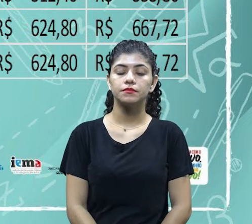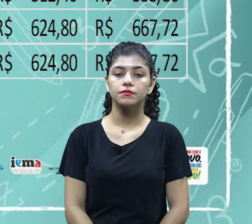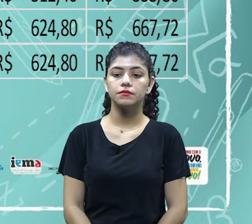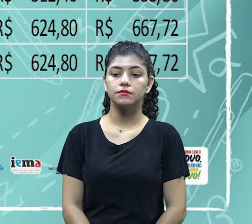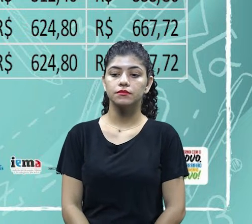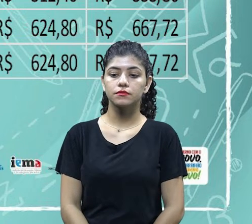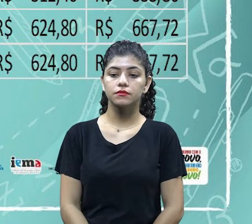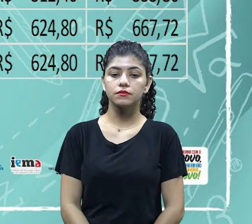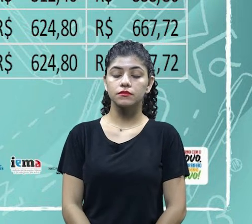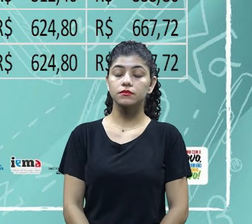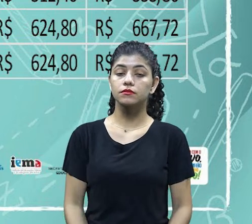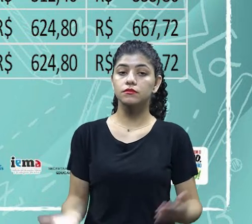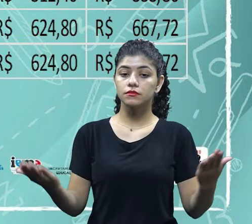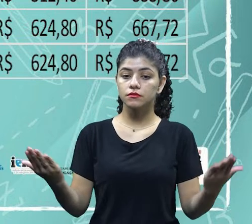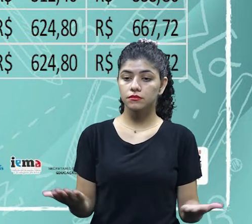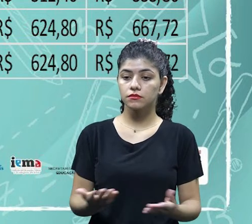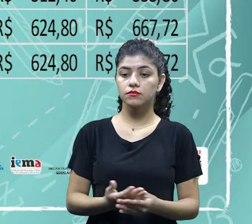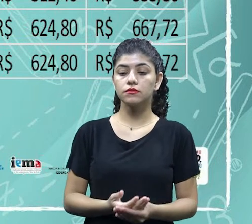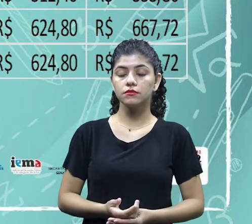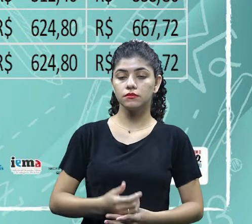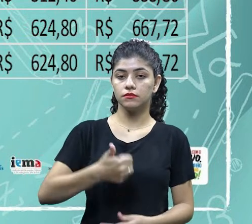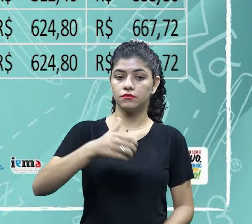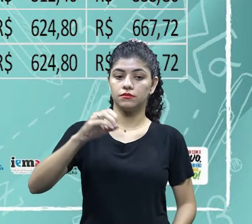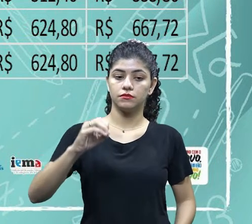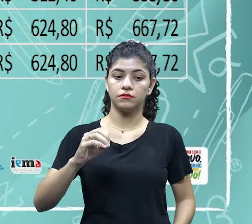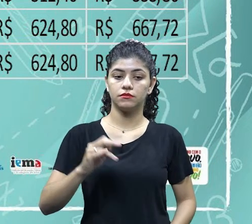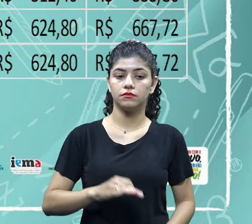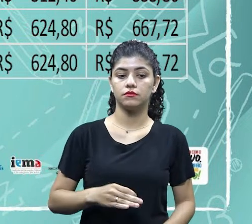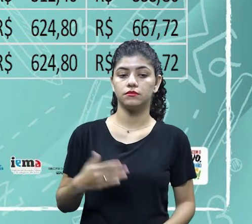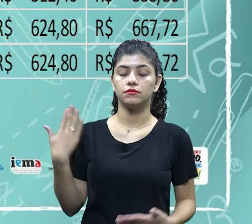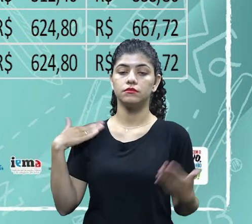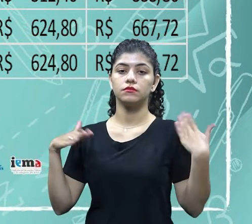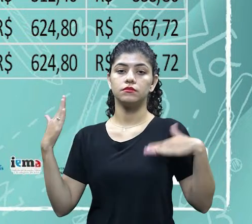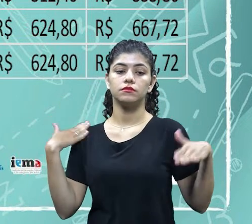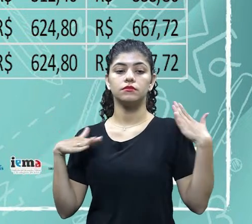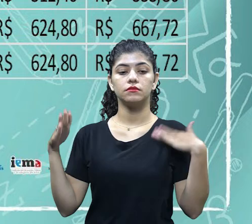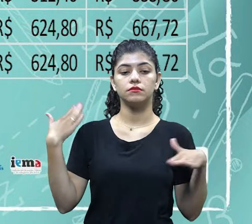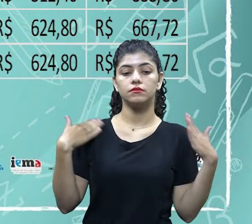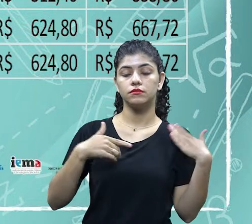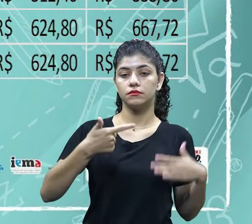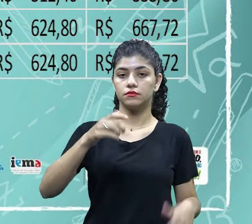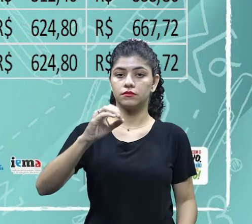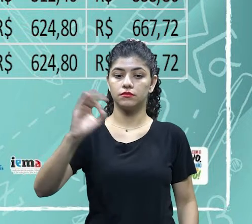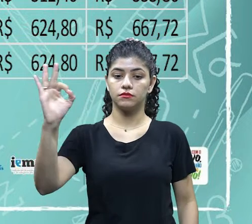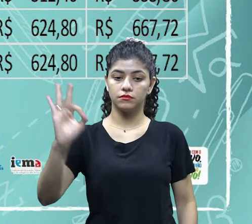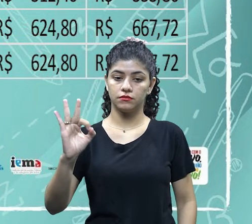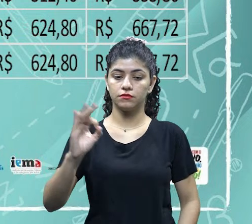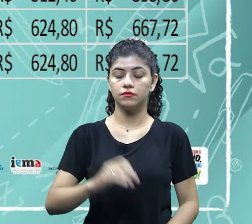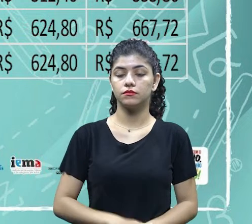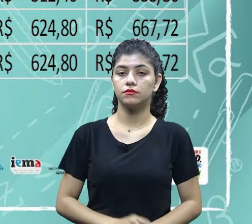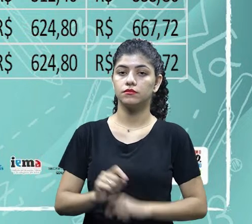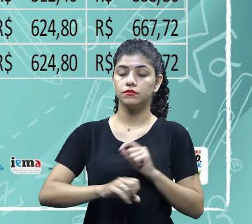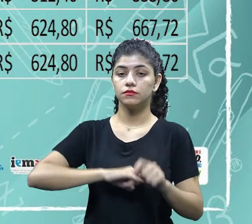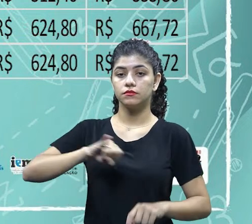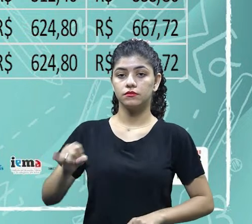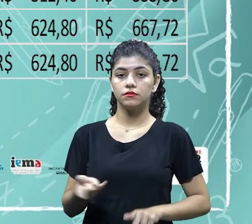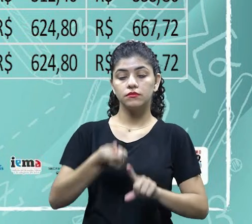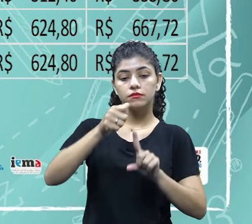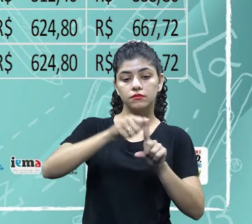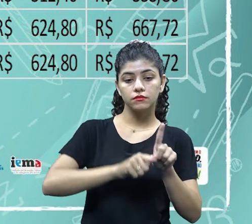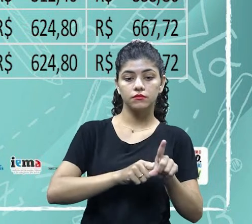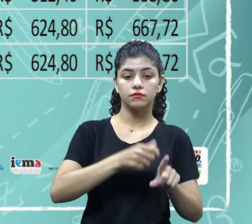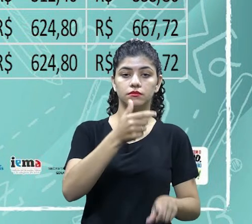333,86. Para a educação dos filhos foram 10% e para o lazer, 20%. Então, 20% ela agregou de